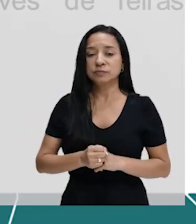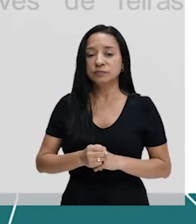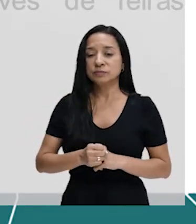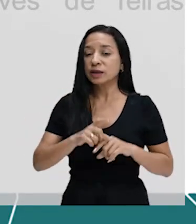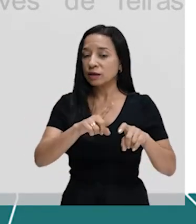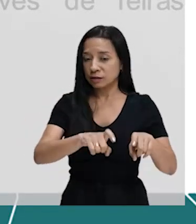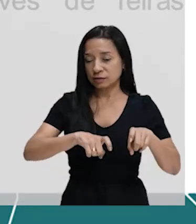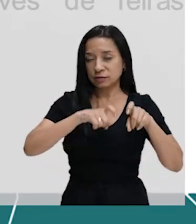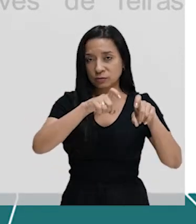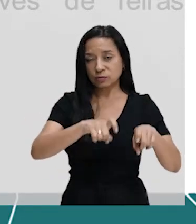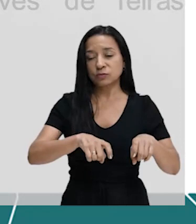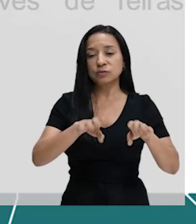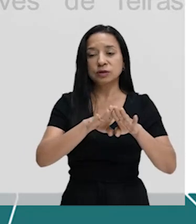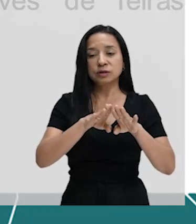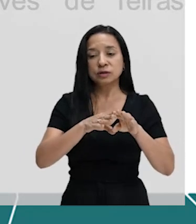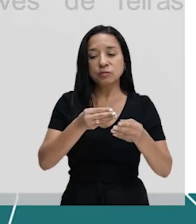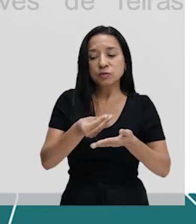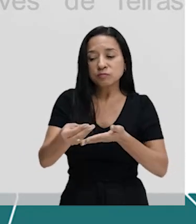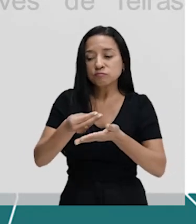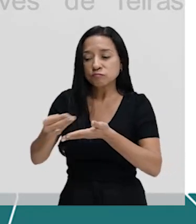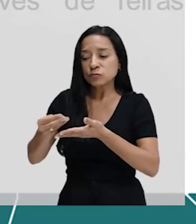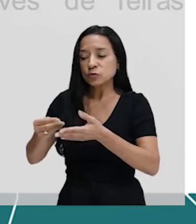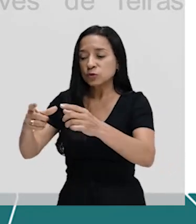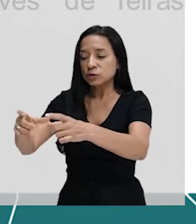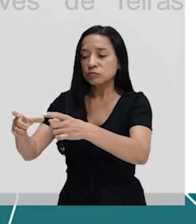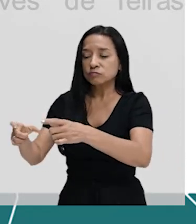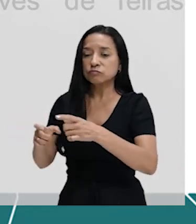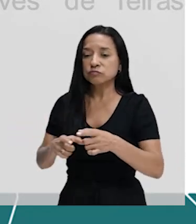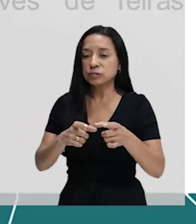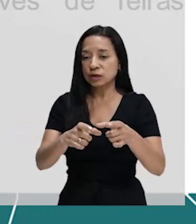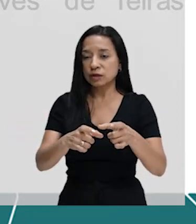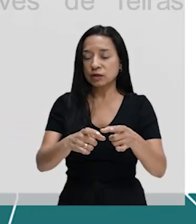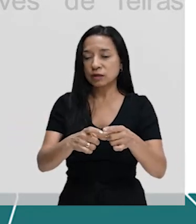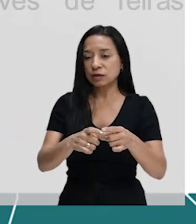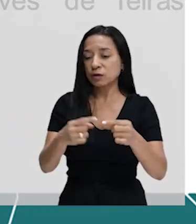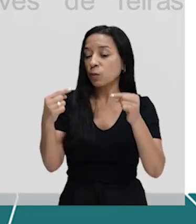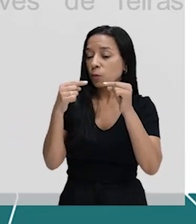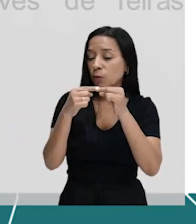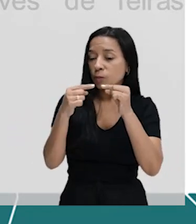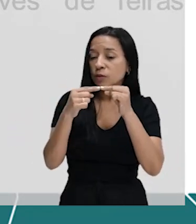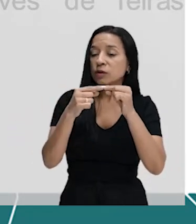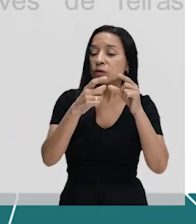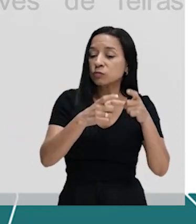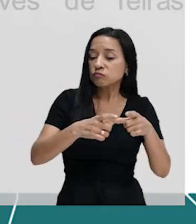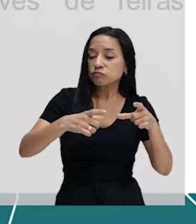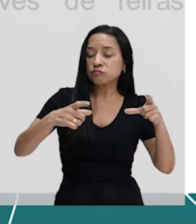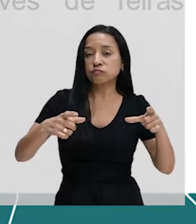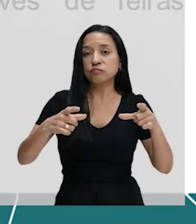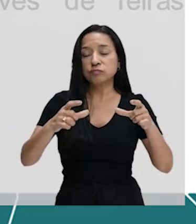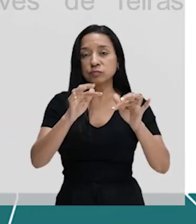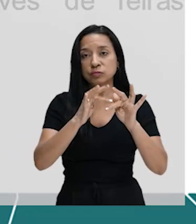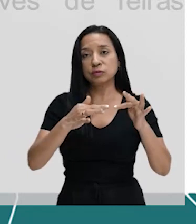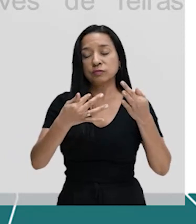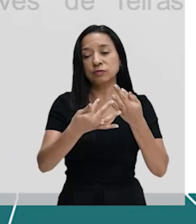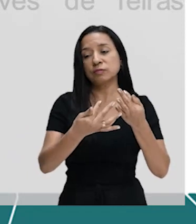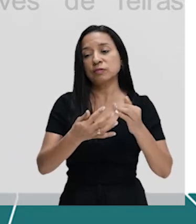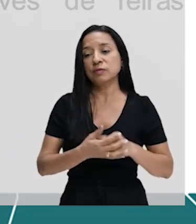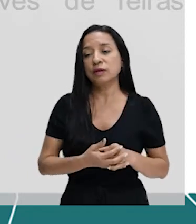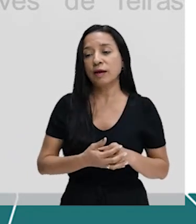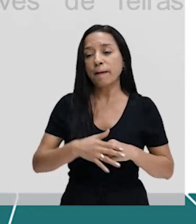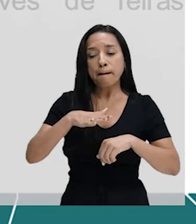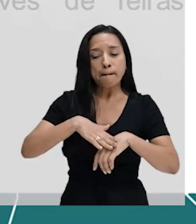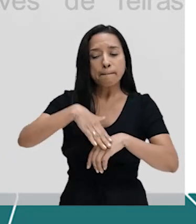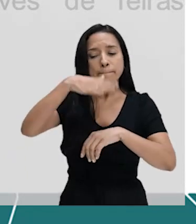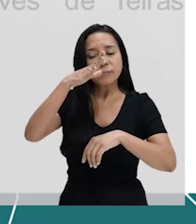a distribuição de terras era feita de acordo com o tamanho da família, pois, por isso, quanto mais